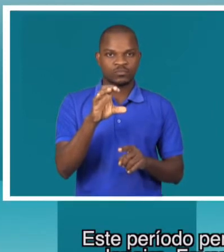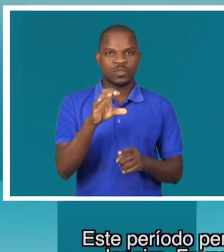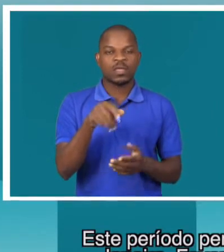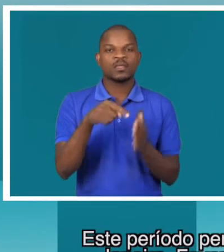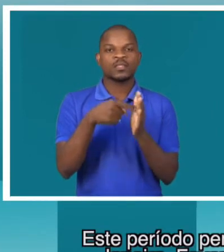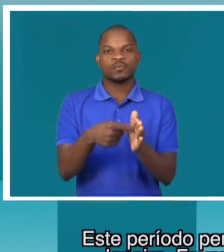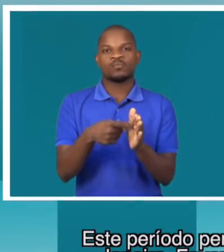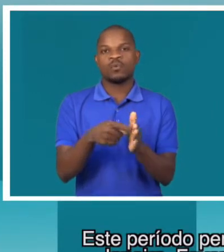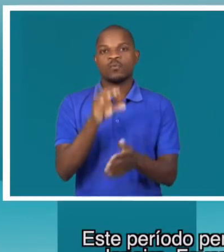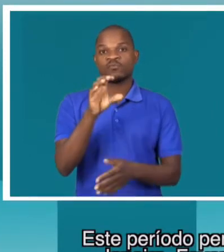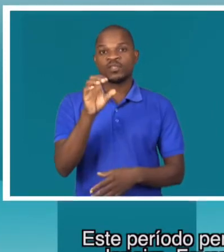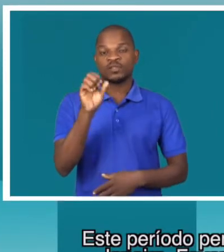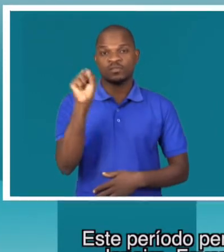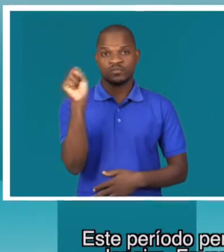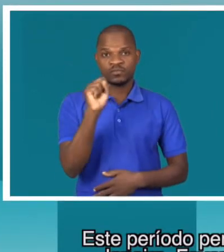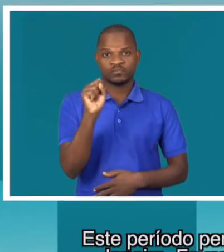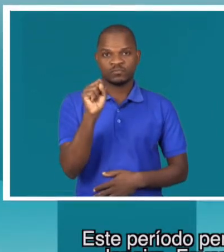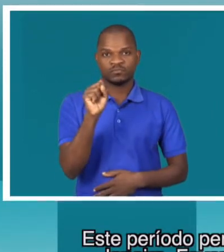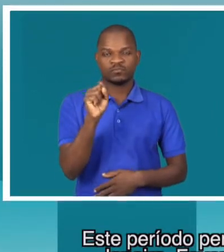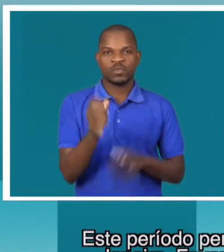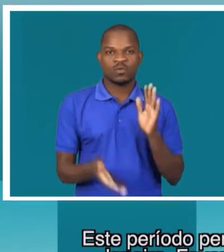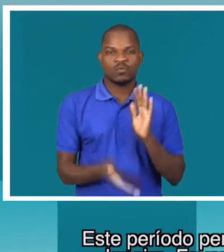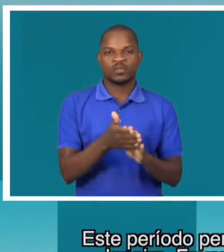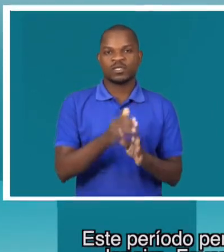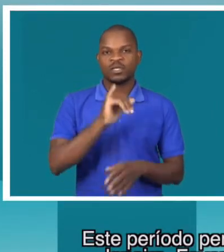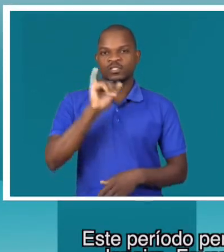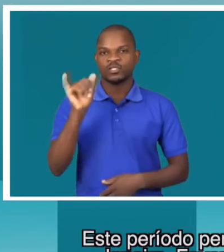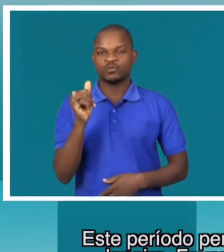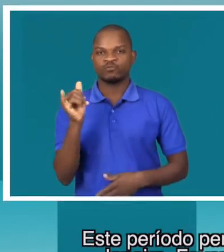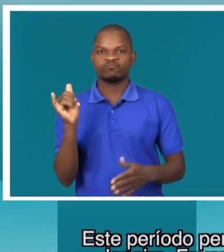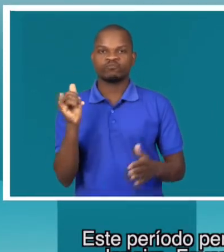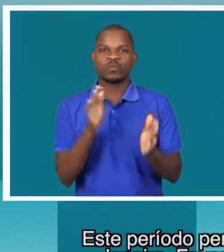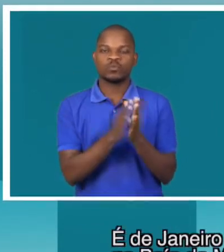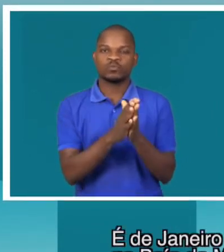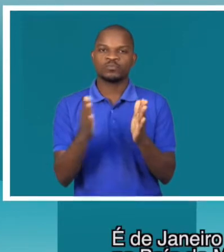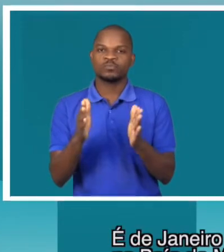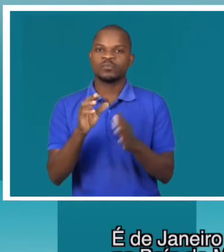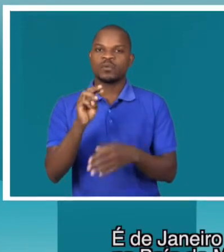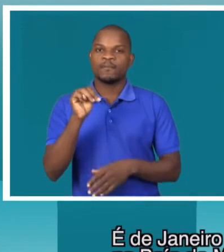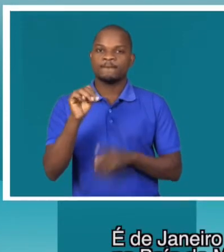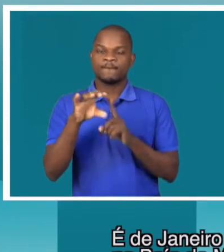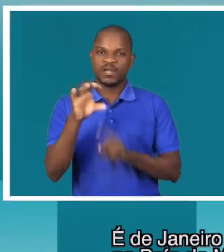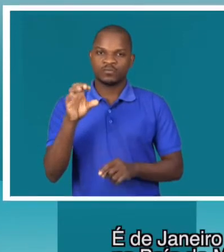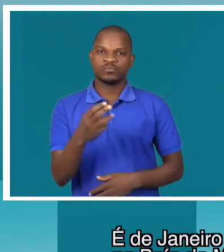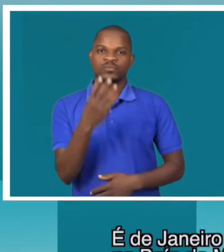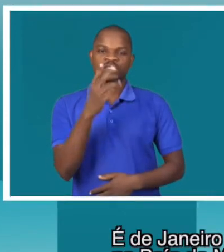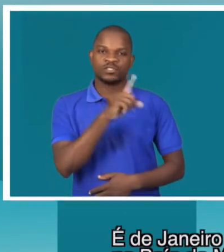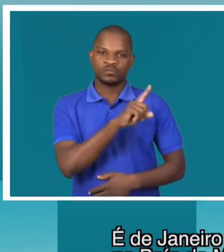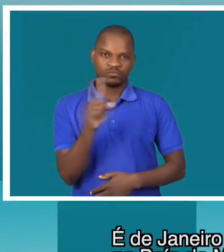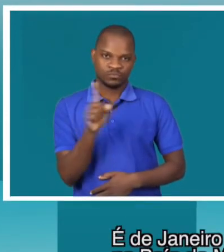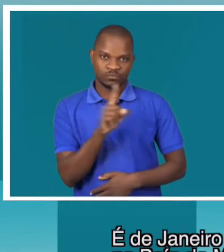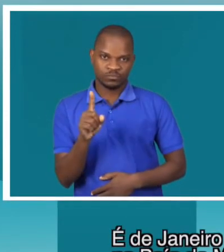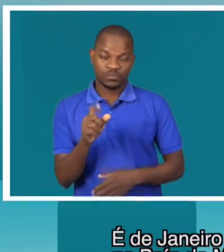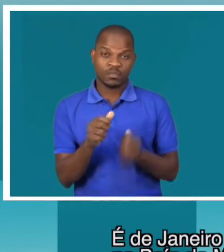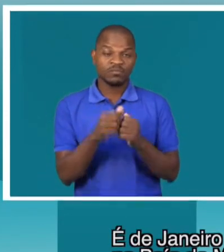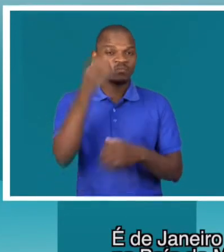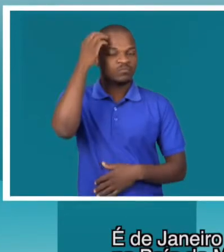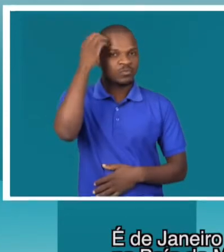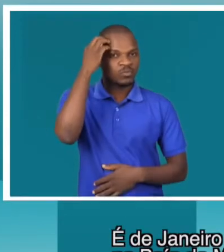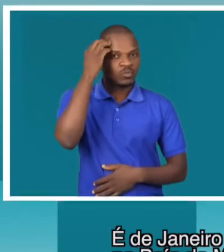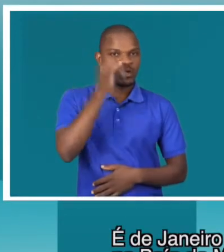janeiro, fevereiro, até março, para o caso da Sofala, Banco Sofala, é de janeiro a